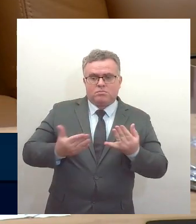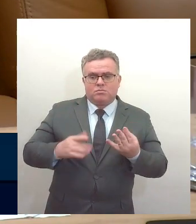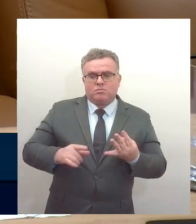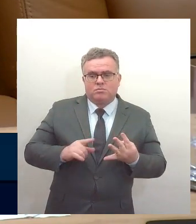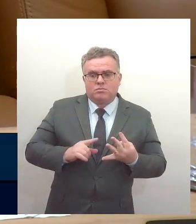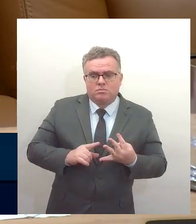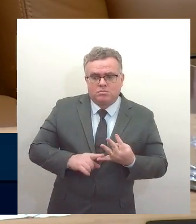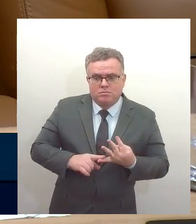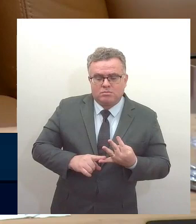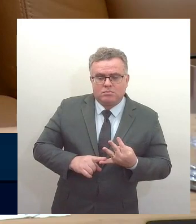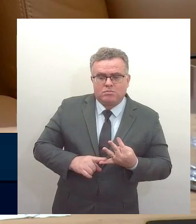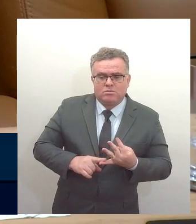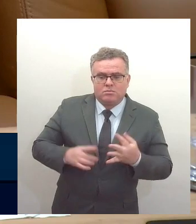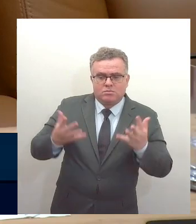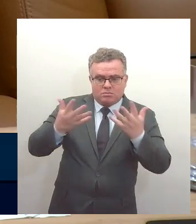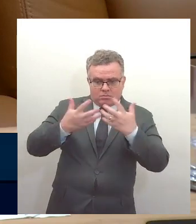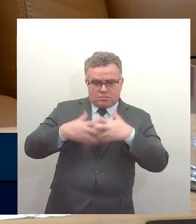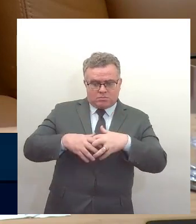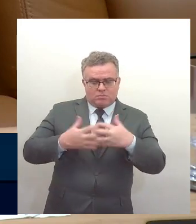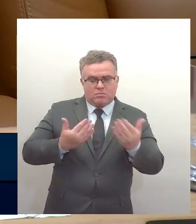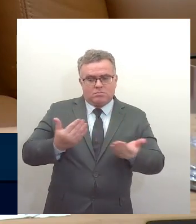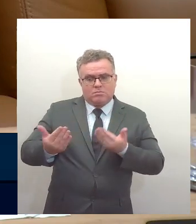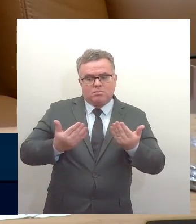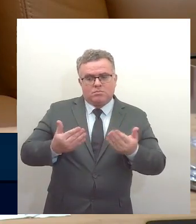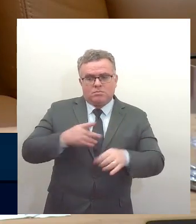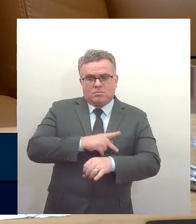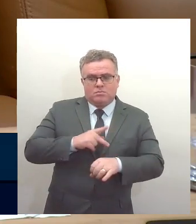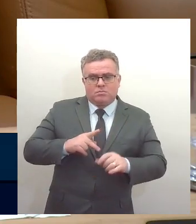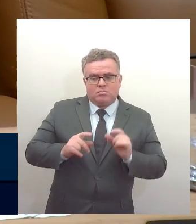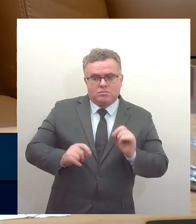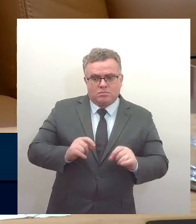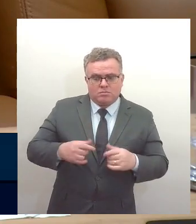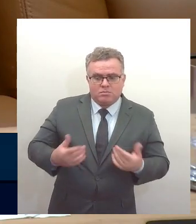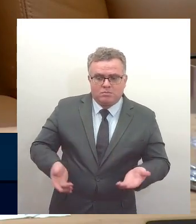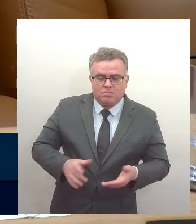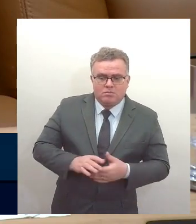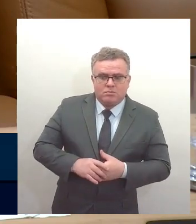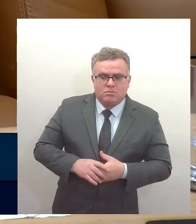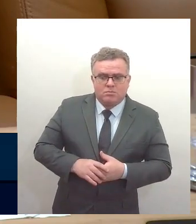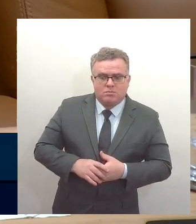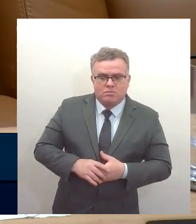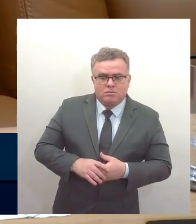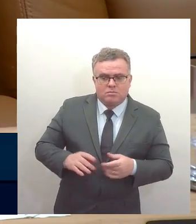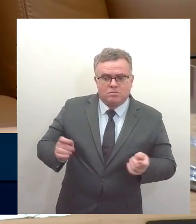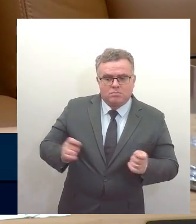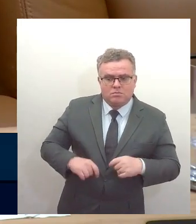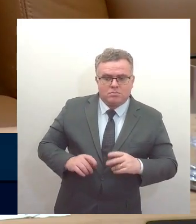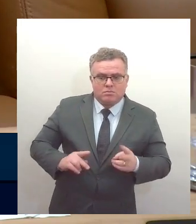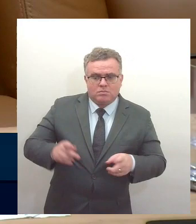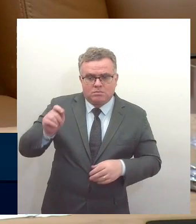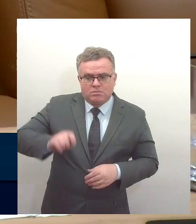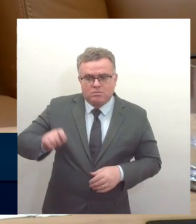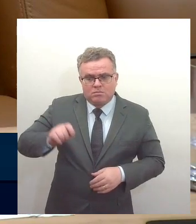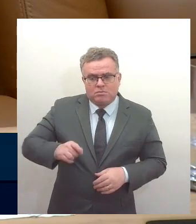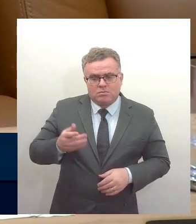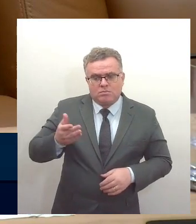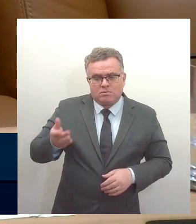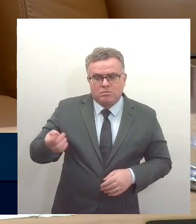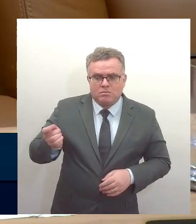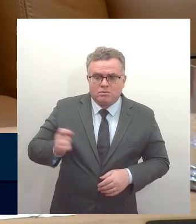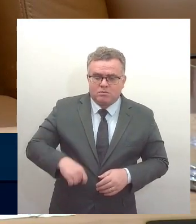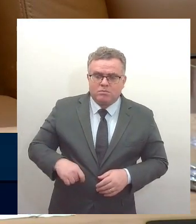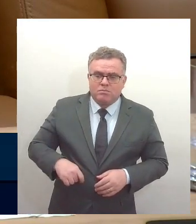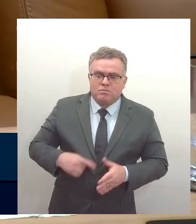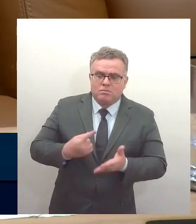neuropsicopedagogo e clínico geral. Então, em nome da associação, espero para agradecer aos deputados que votaram favorável à doação àquele